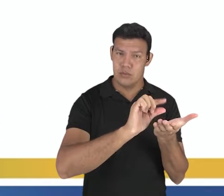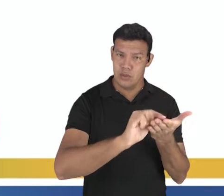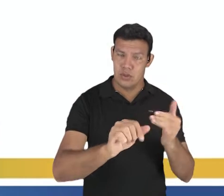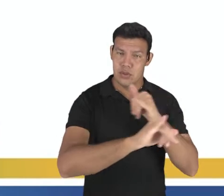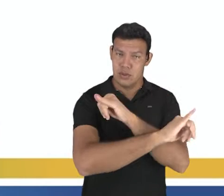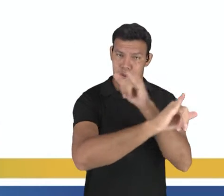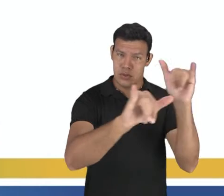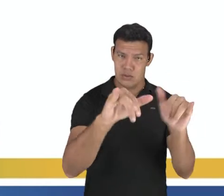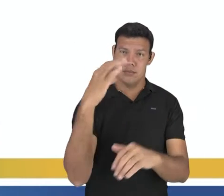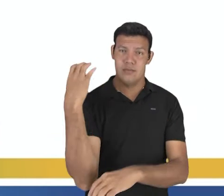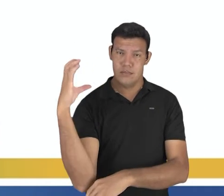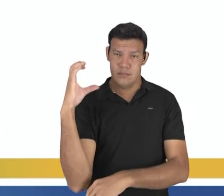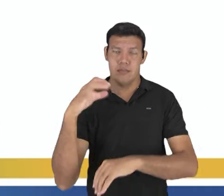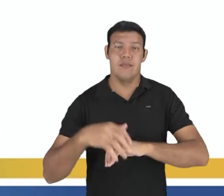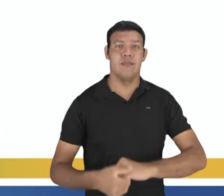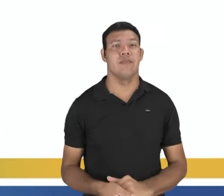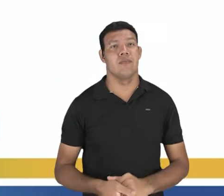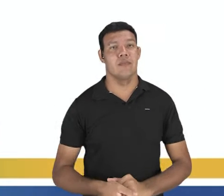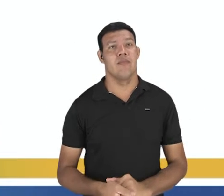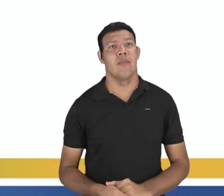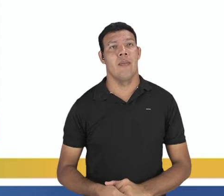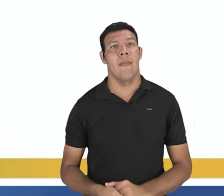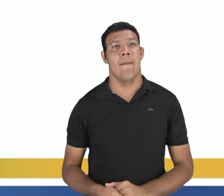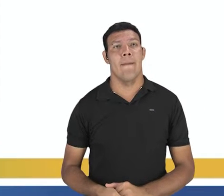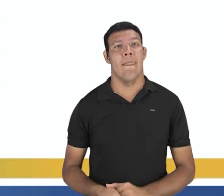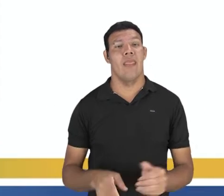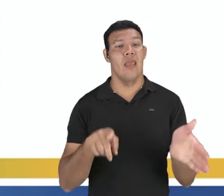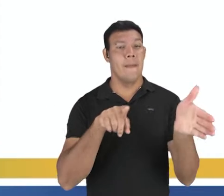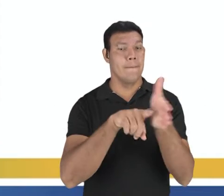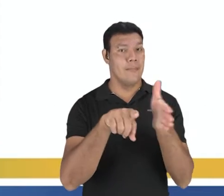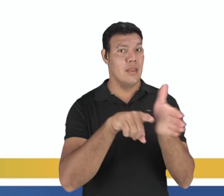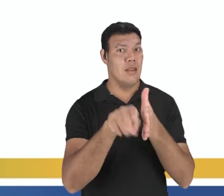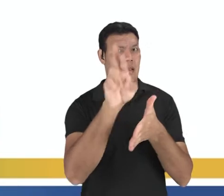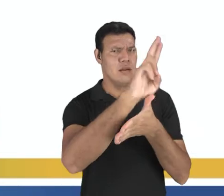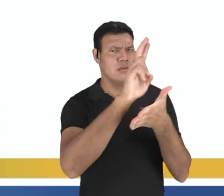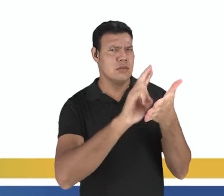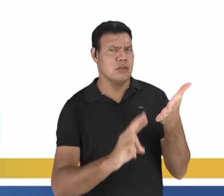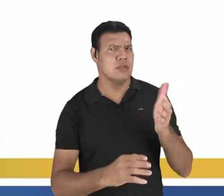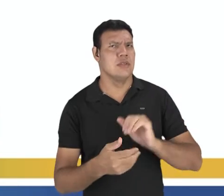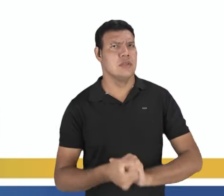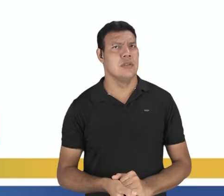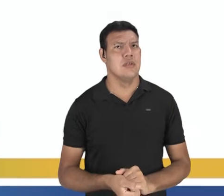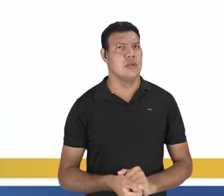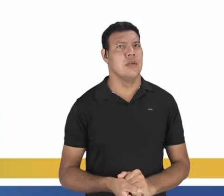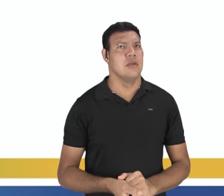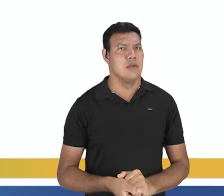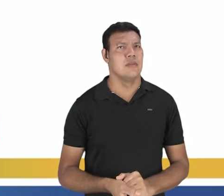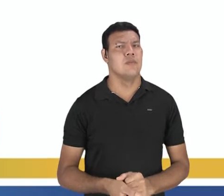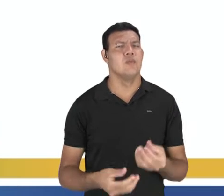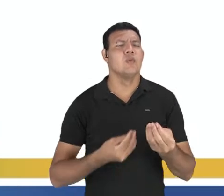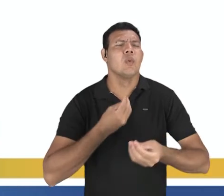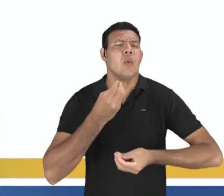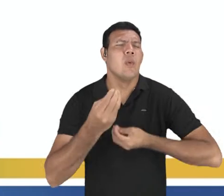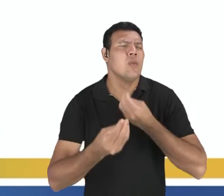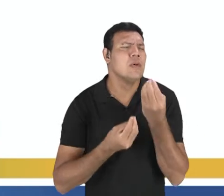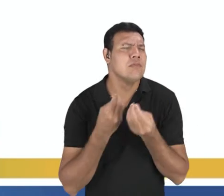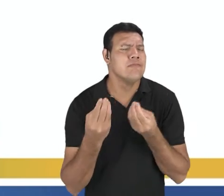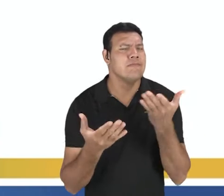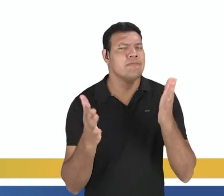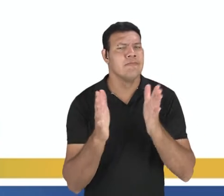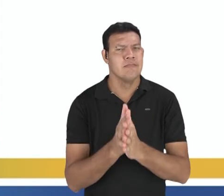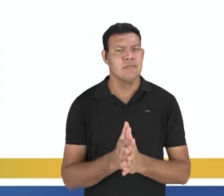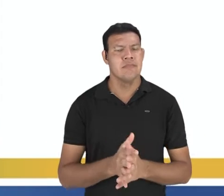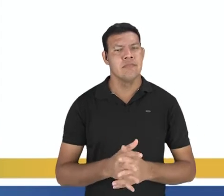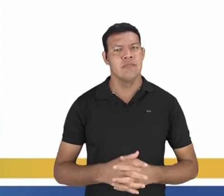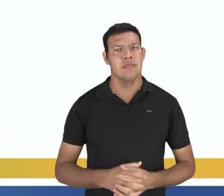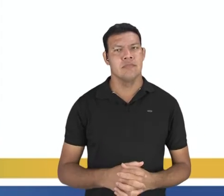científica. E aí, uma pergunta que ele traz no relatório é como, né? E a gente sempre precisa se perguntar isso, como medir